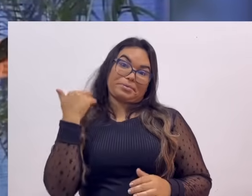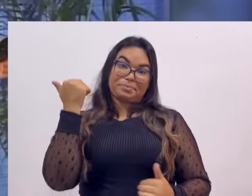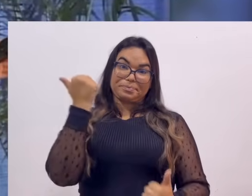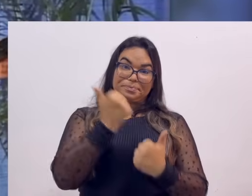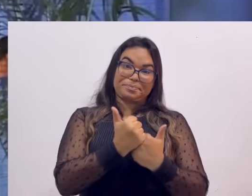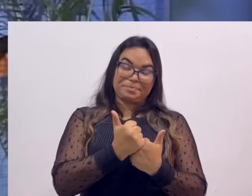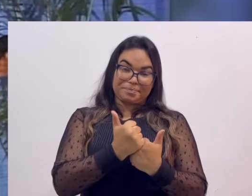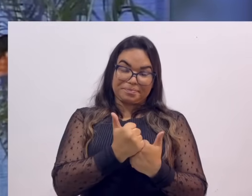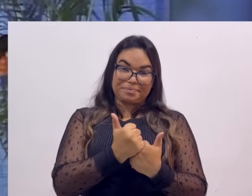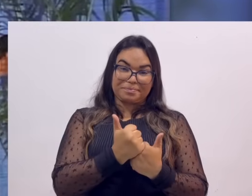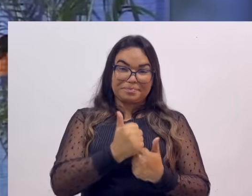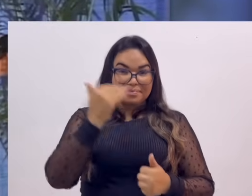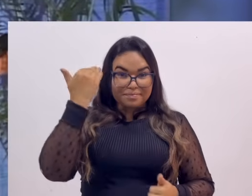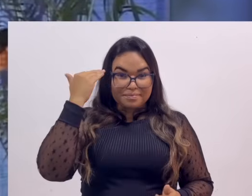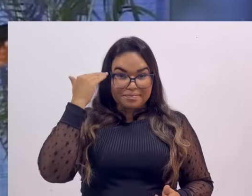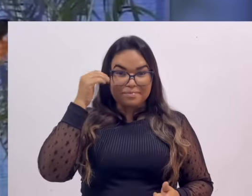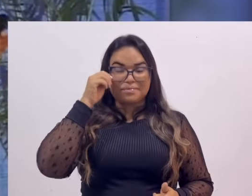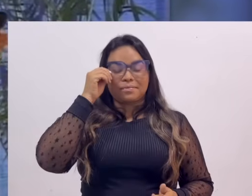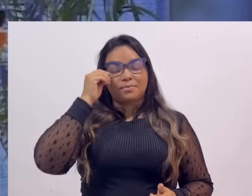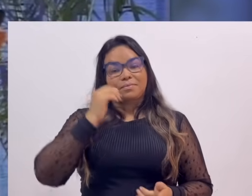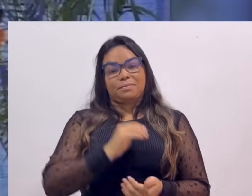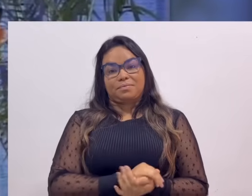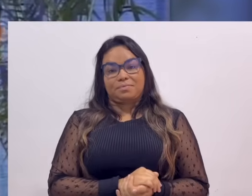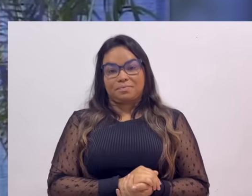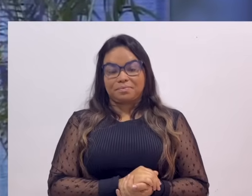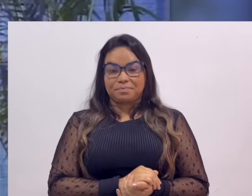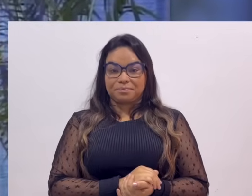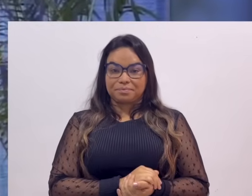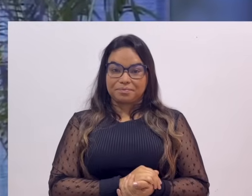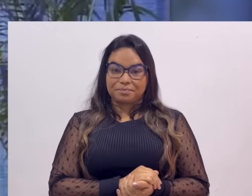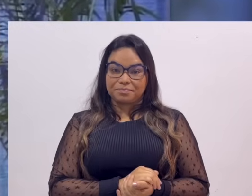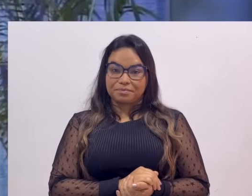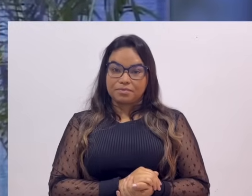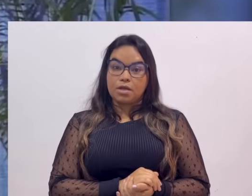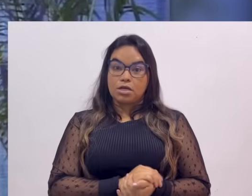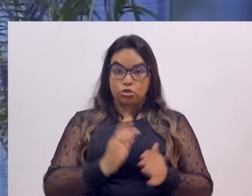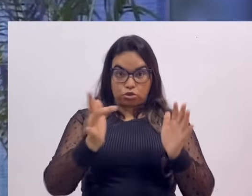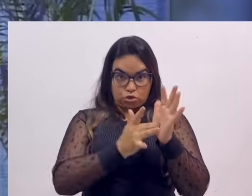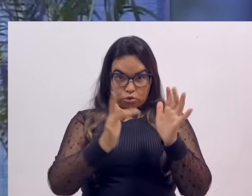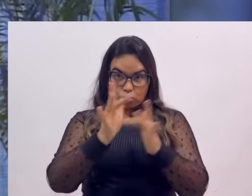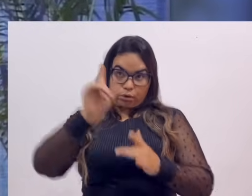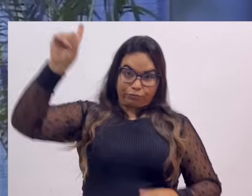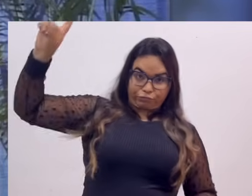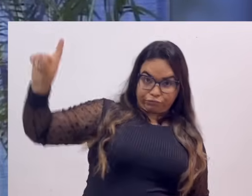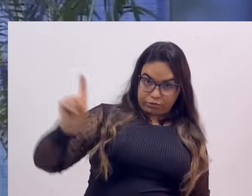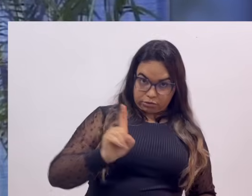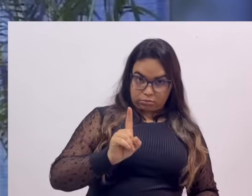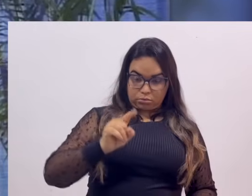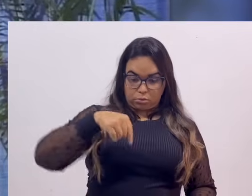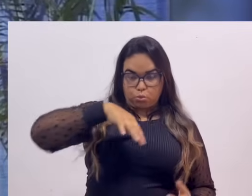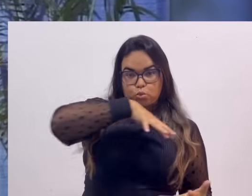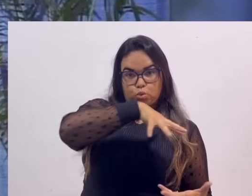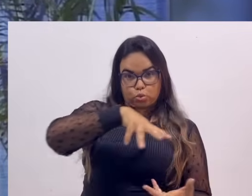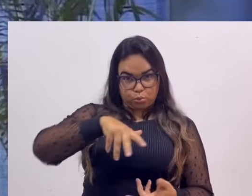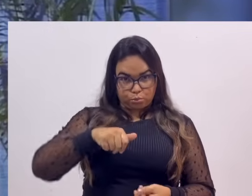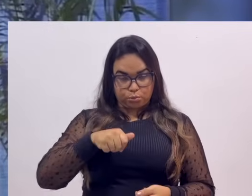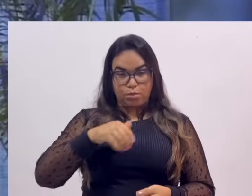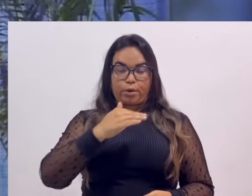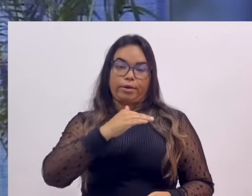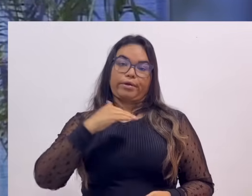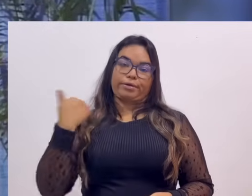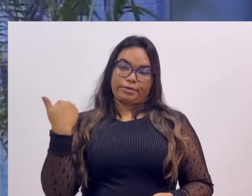Sim ou não? Não. Assim que Cristo veio para morrer, e isso